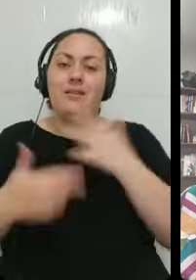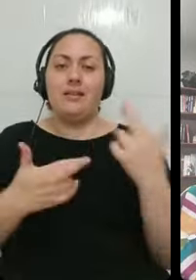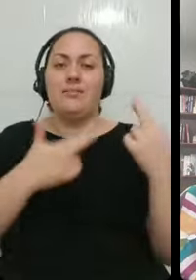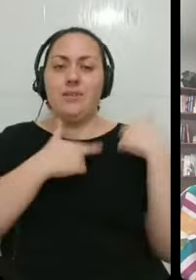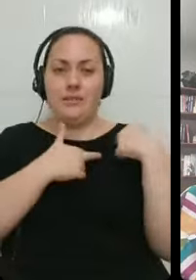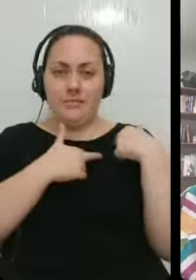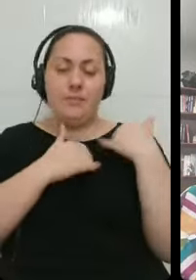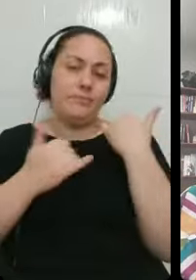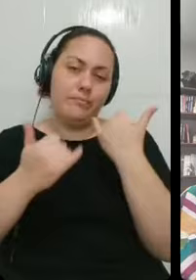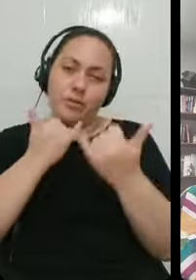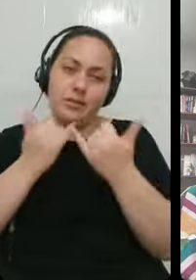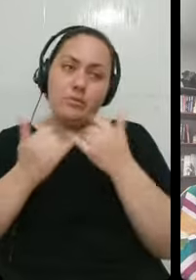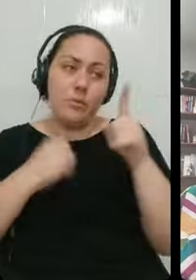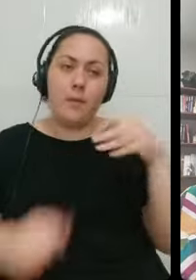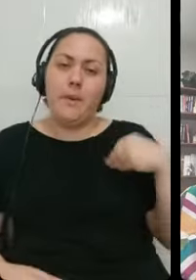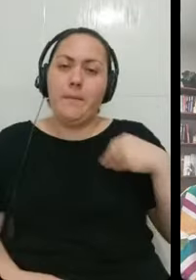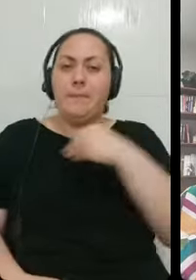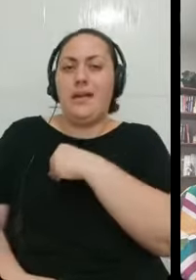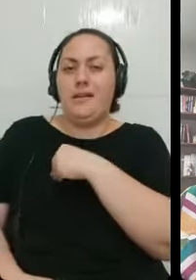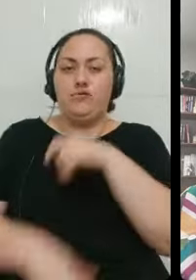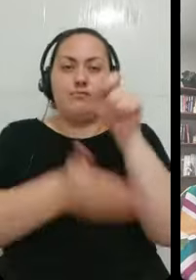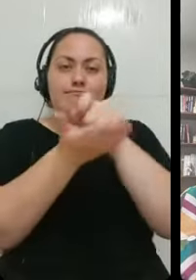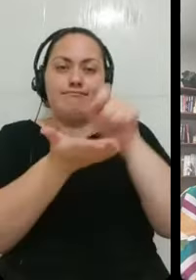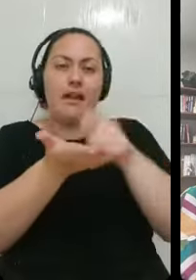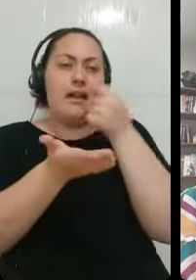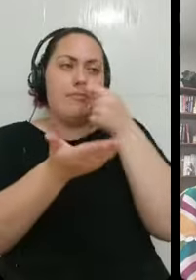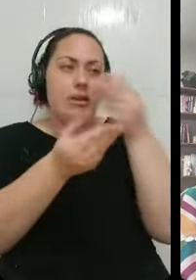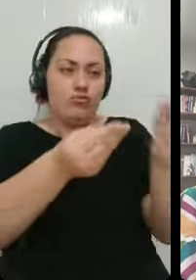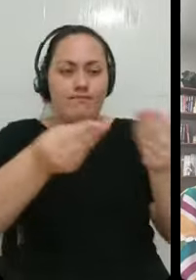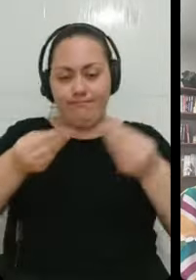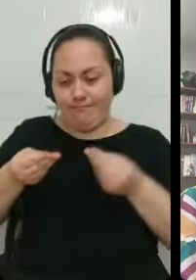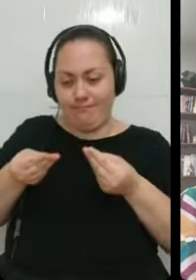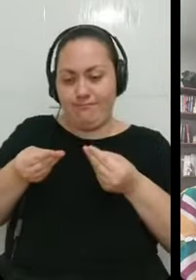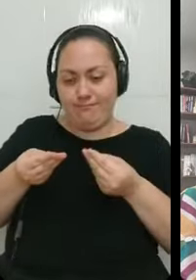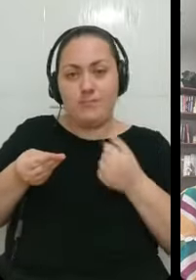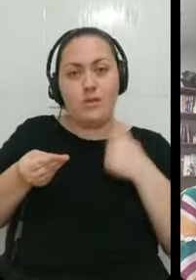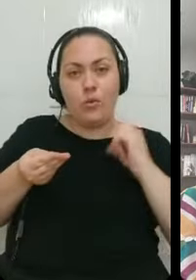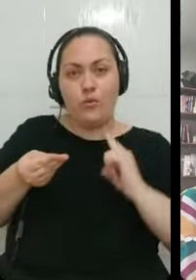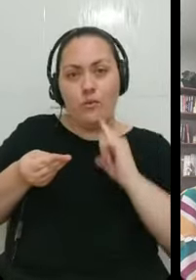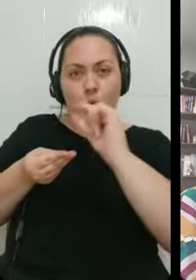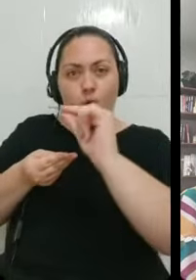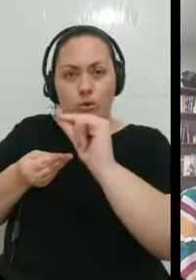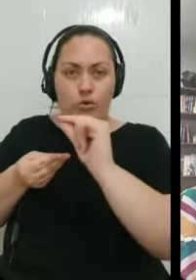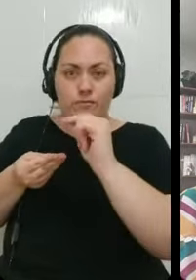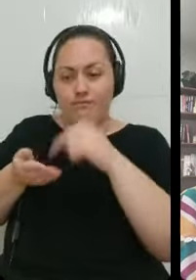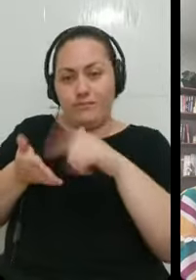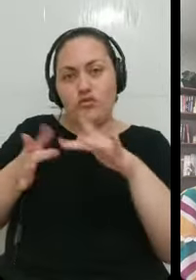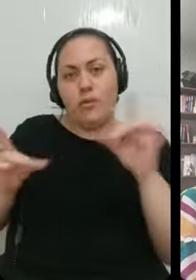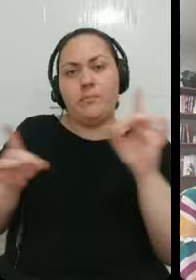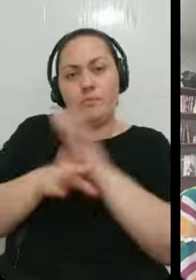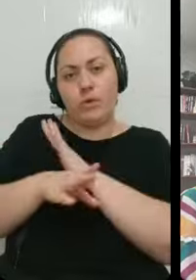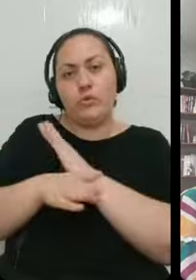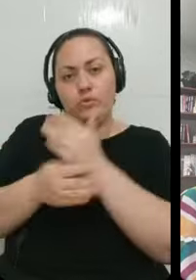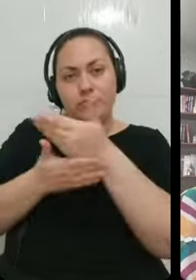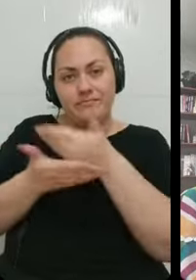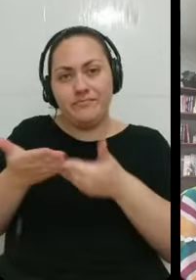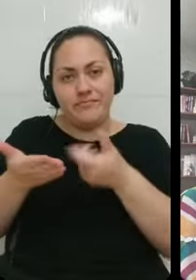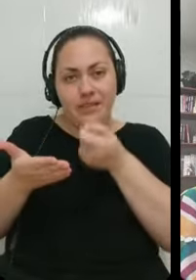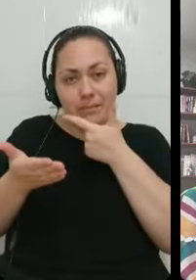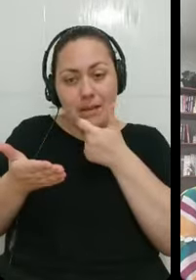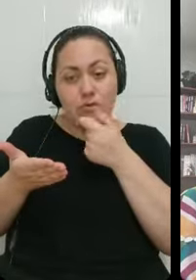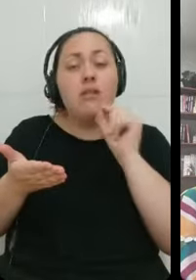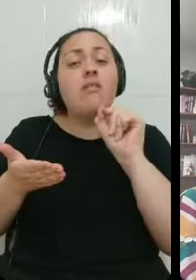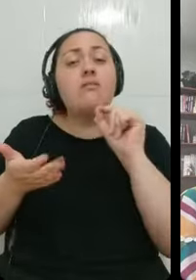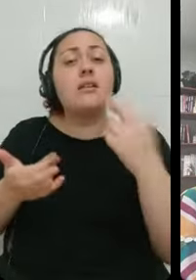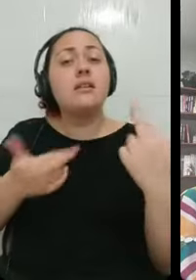médico me prescreve, eu saio com a receita, ou que eu saio, né, com a terapêutica receitada, a responsabilidade passa a